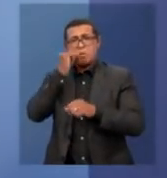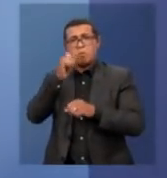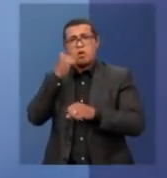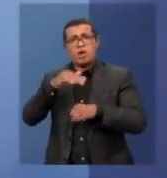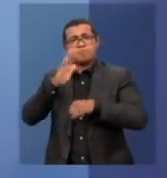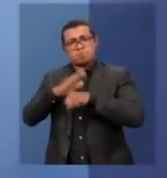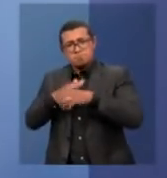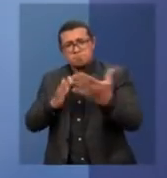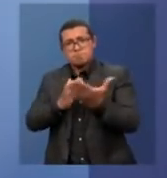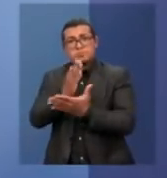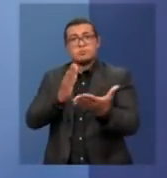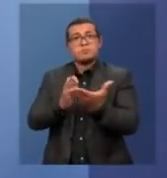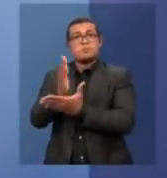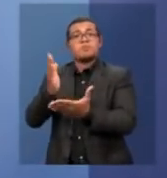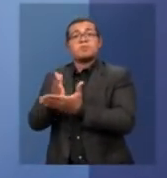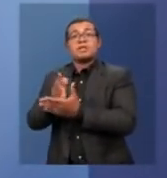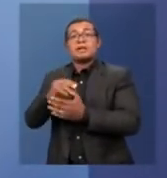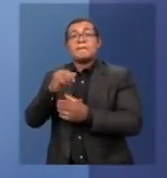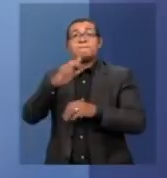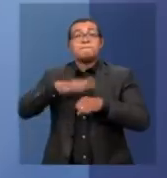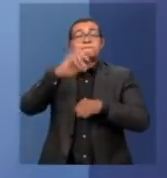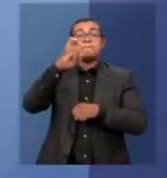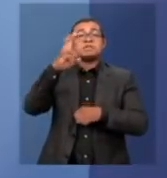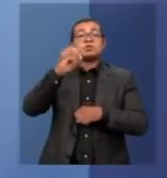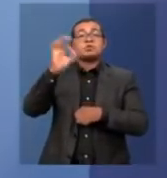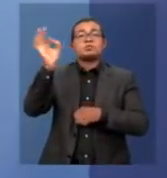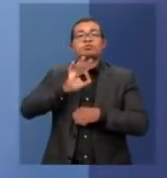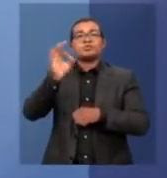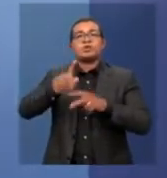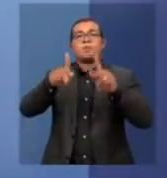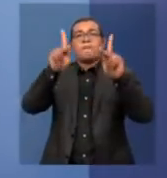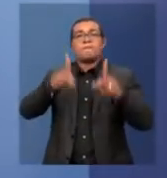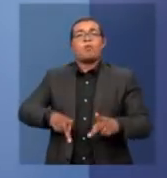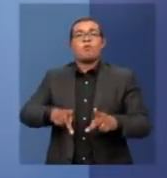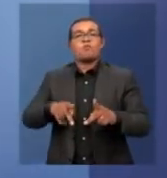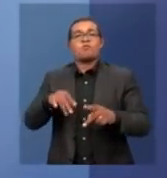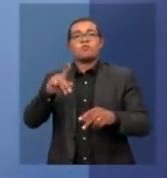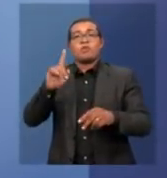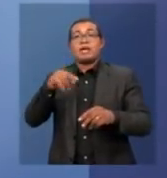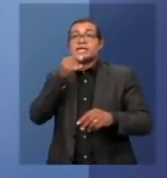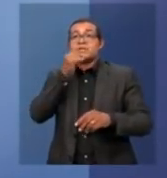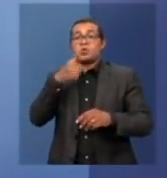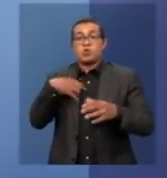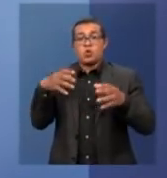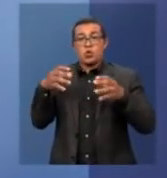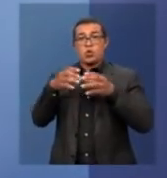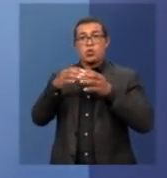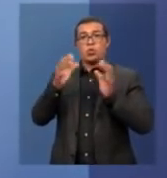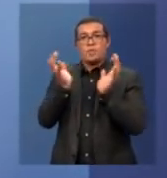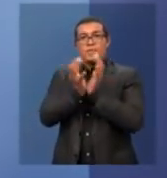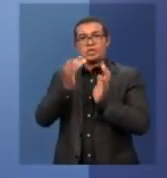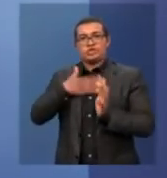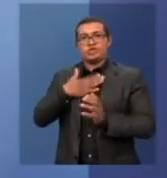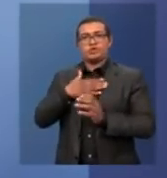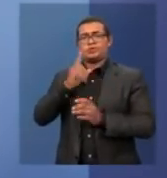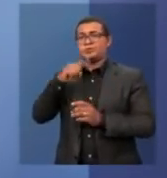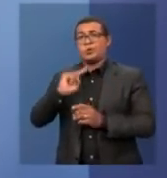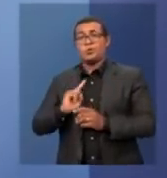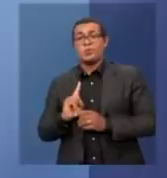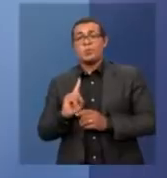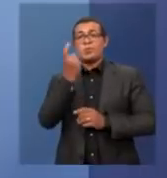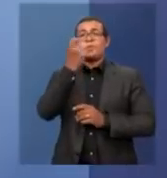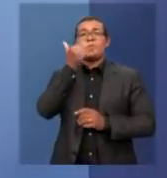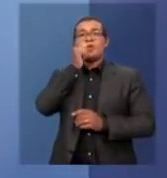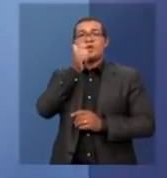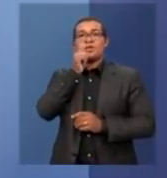metade da população feminina e pouquíssimas na minha bancada só teria o eu de mulher imaginem 13